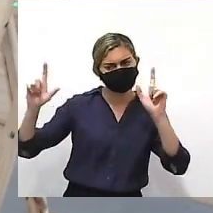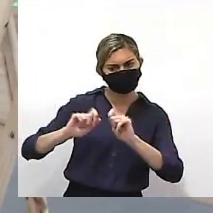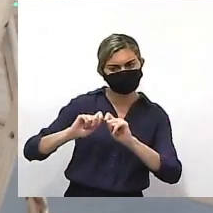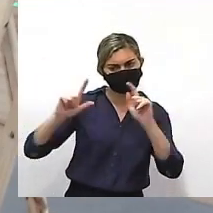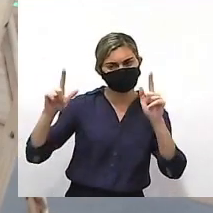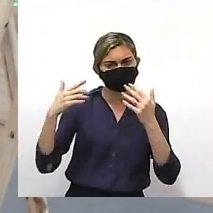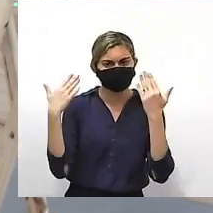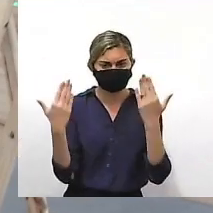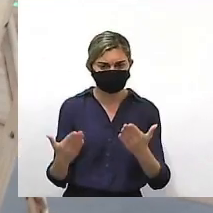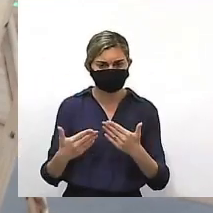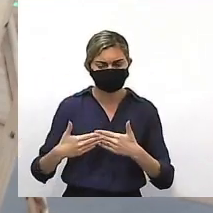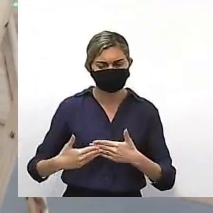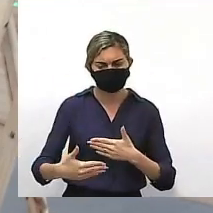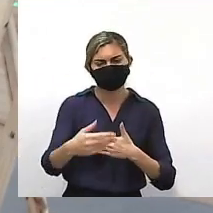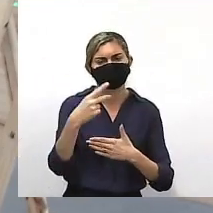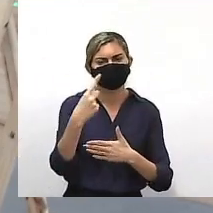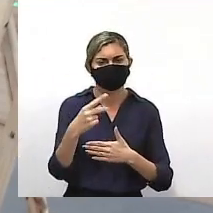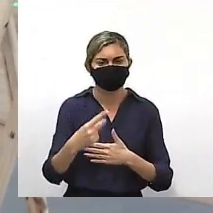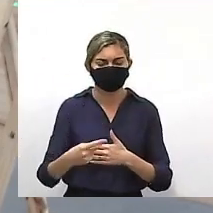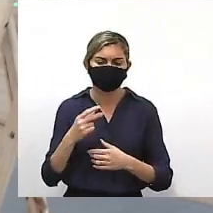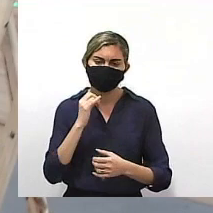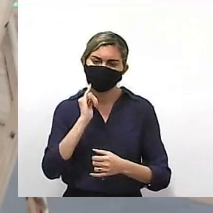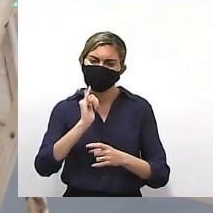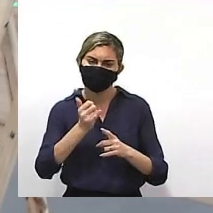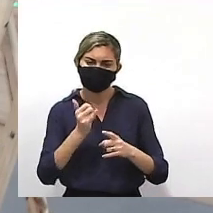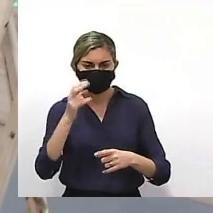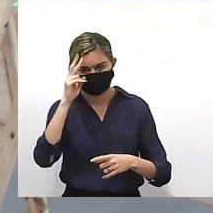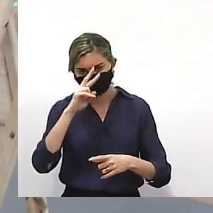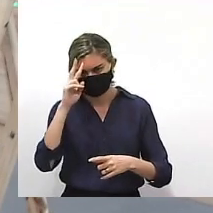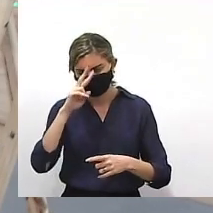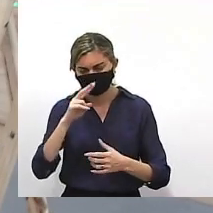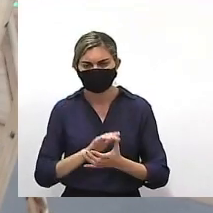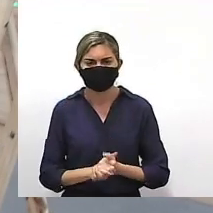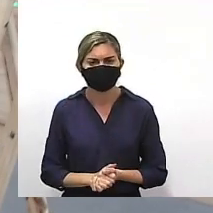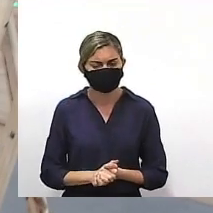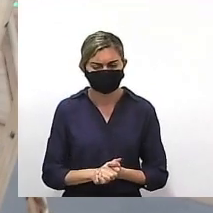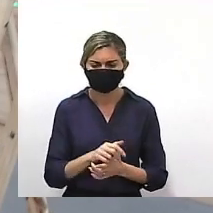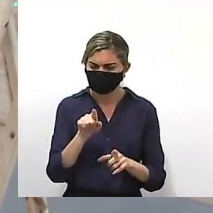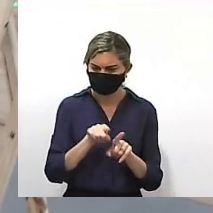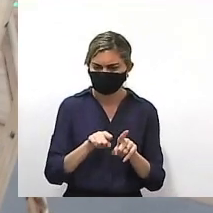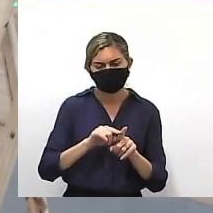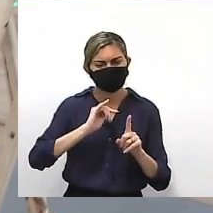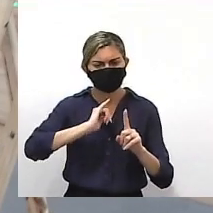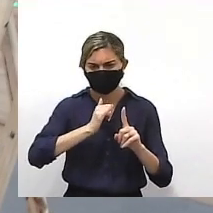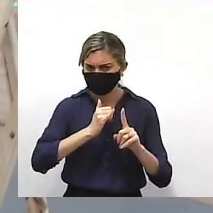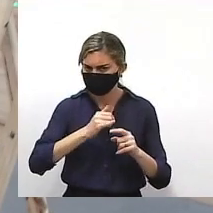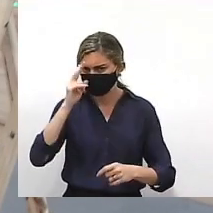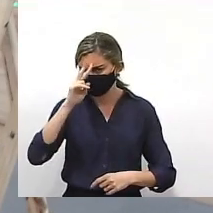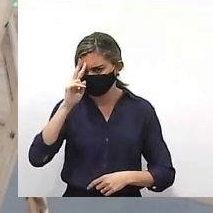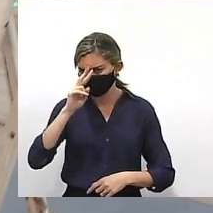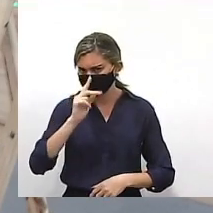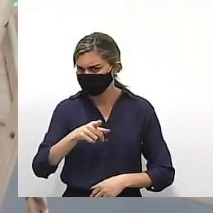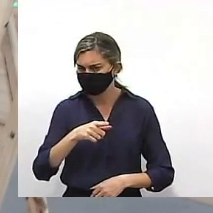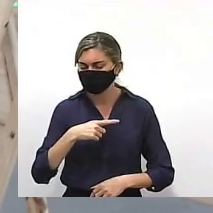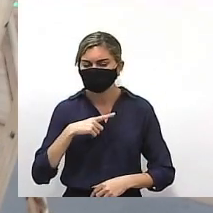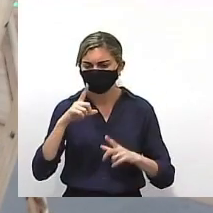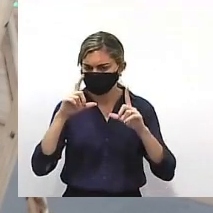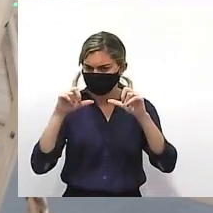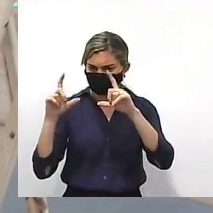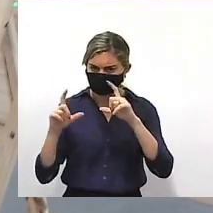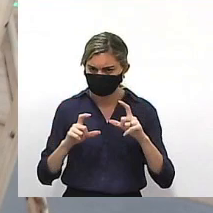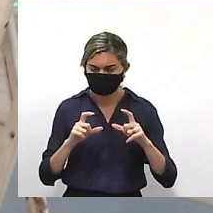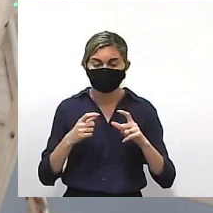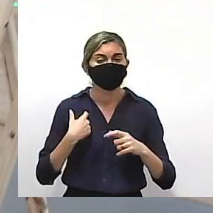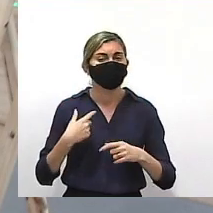vocês e a partir delas nós vamos contar uma história. Além de contar uma história sobre essas